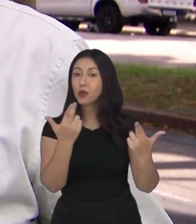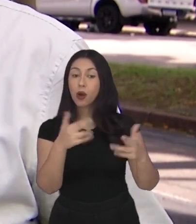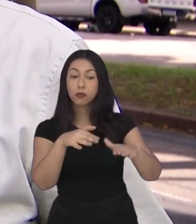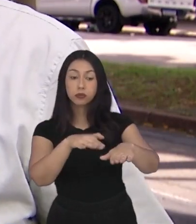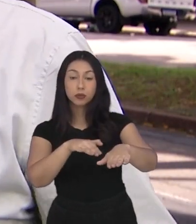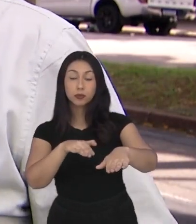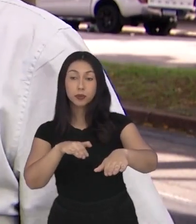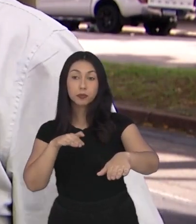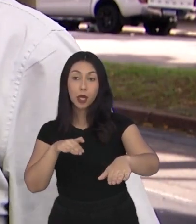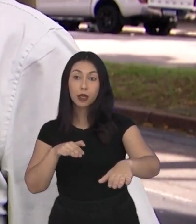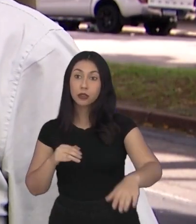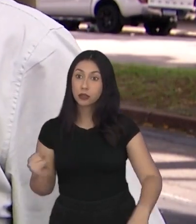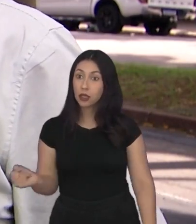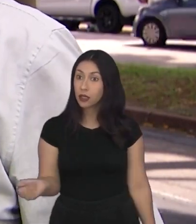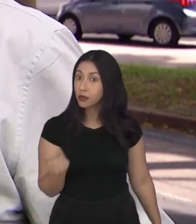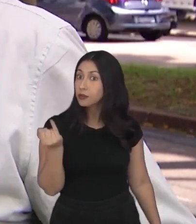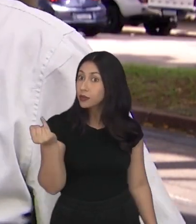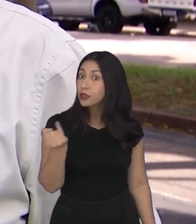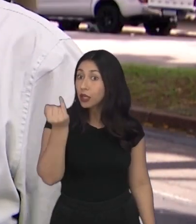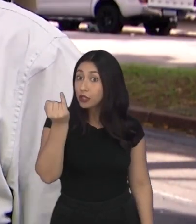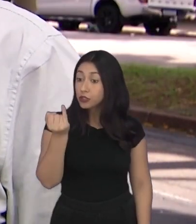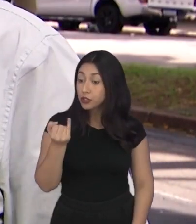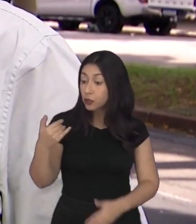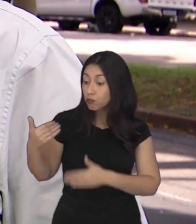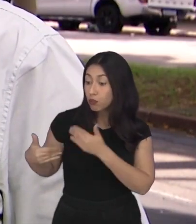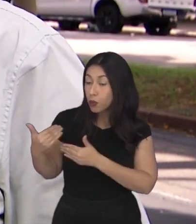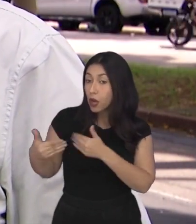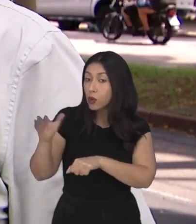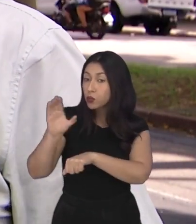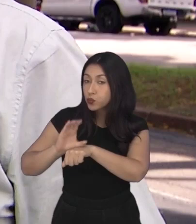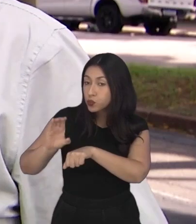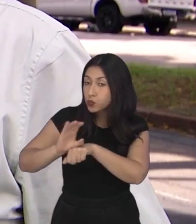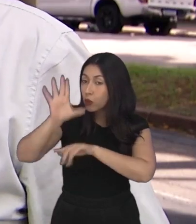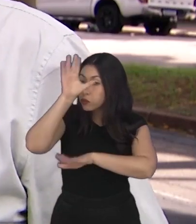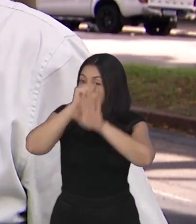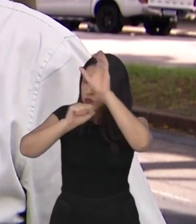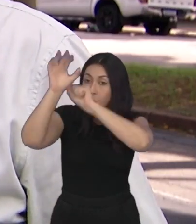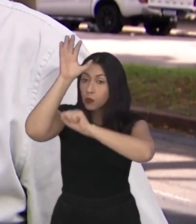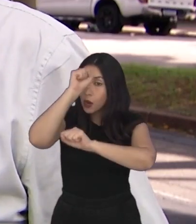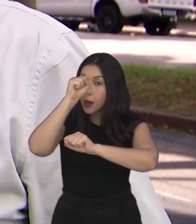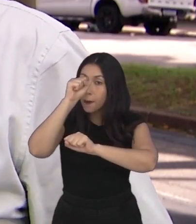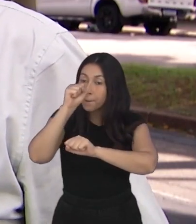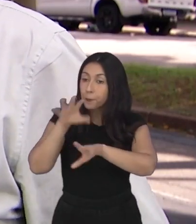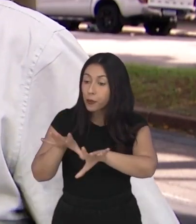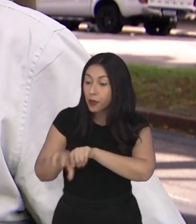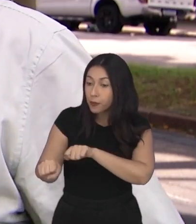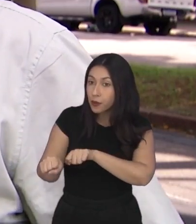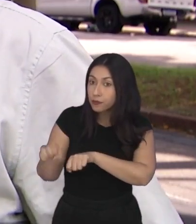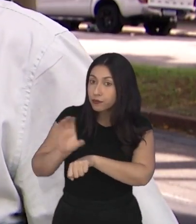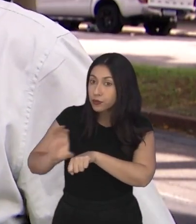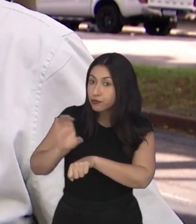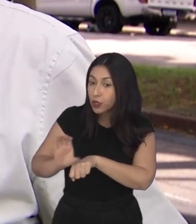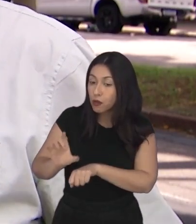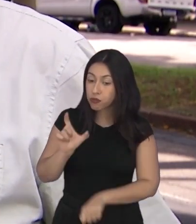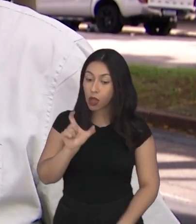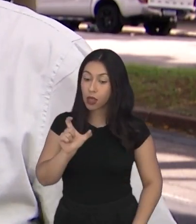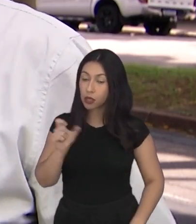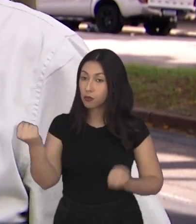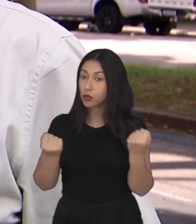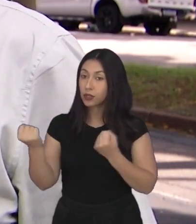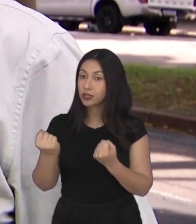brasileiros beneficiados e 29 milhões de reais em dívidas renegociadas. O Desenrola Brasil, programa federal criado